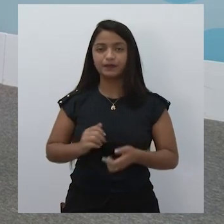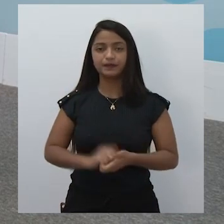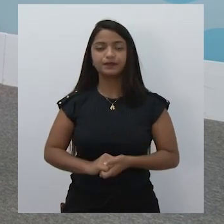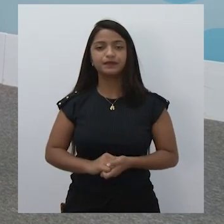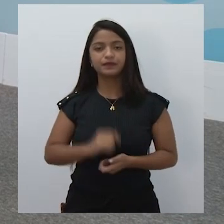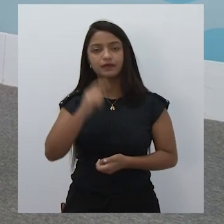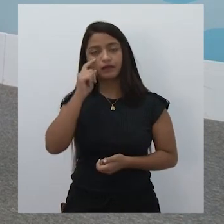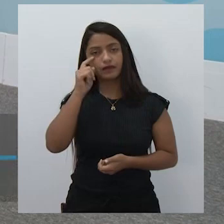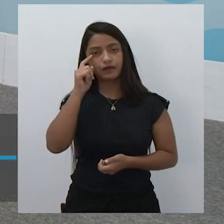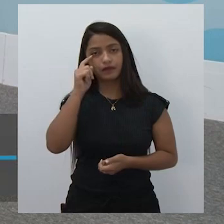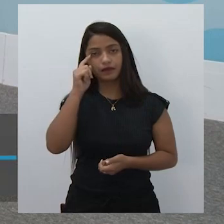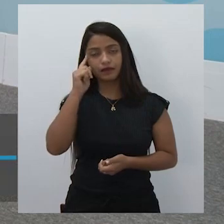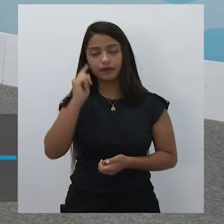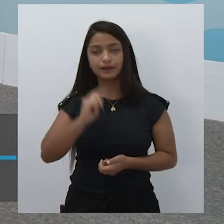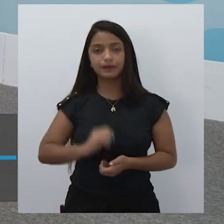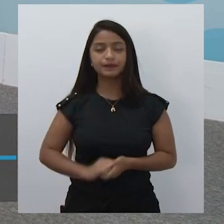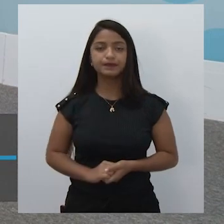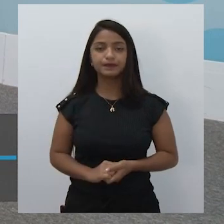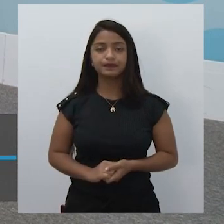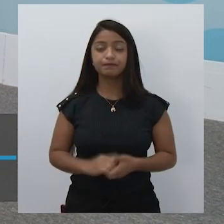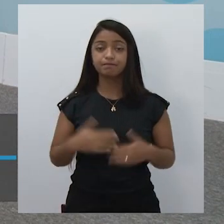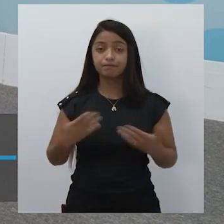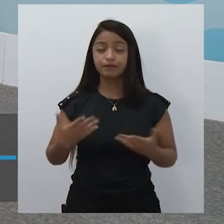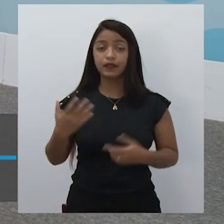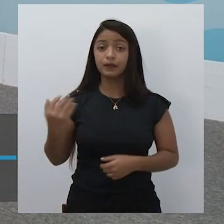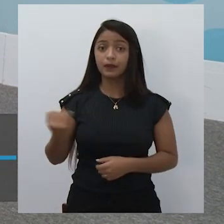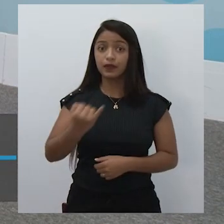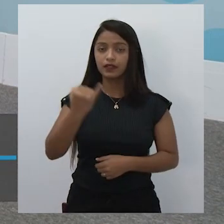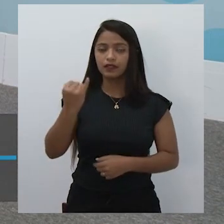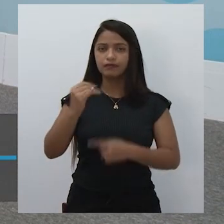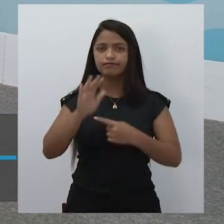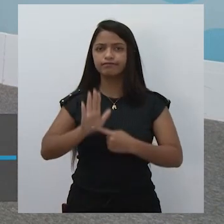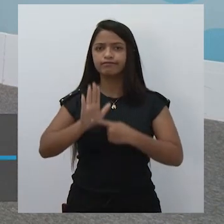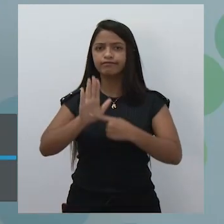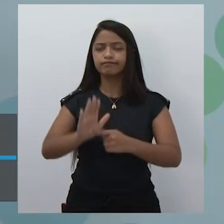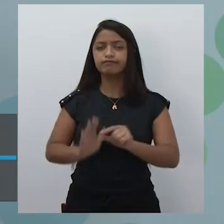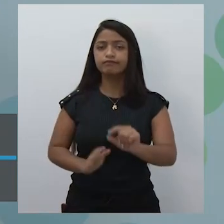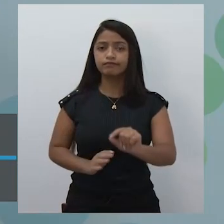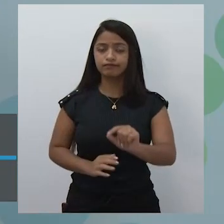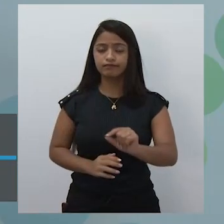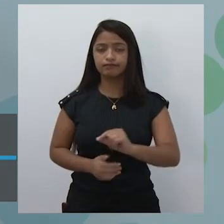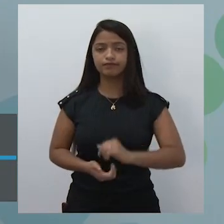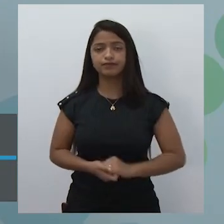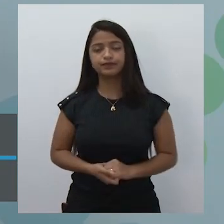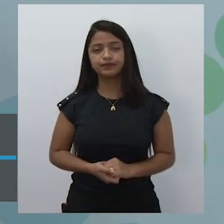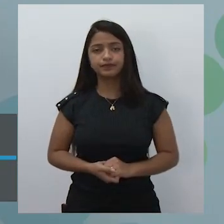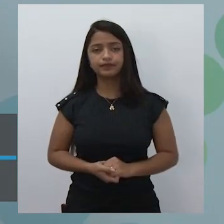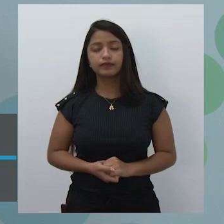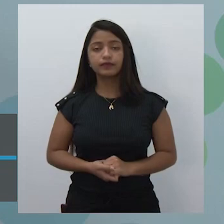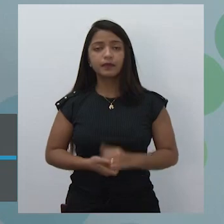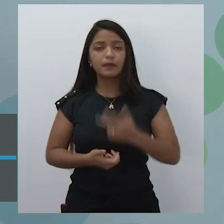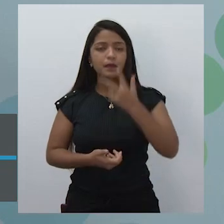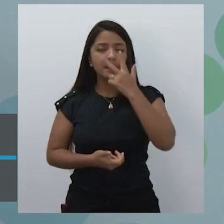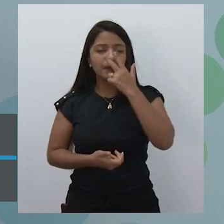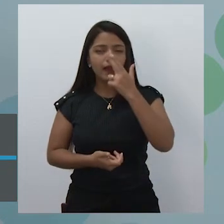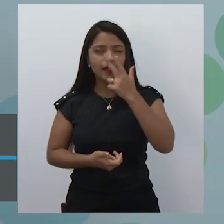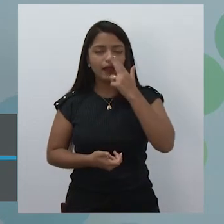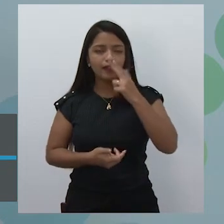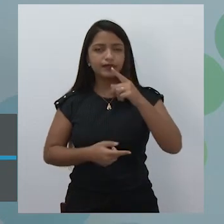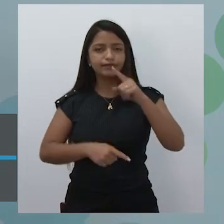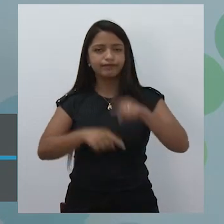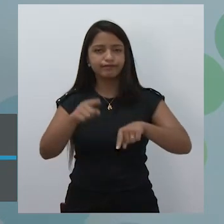enfim. É importante destacar que, apesar de os objetos parecerem diferentes,